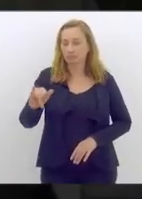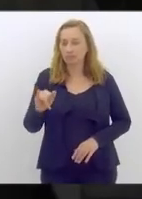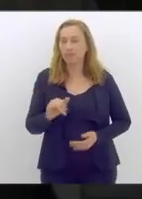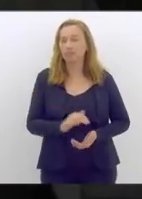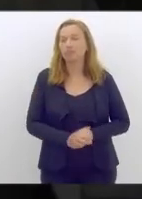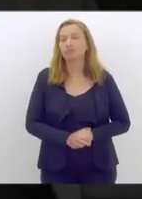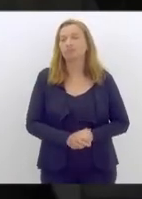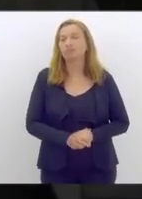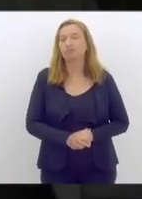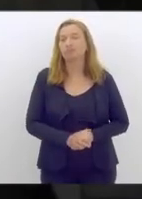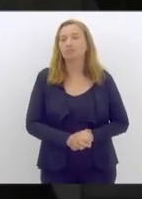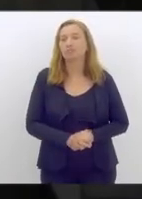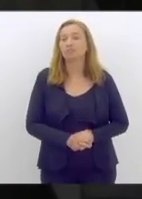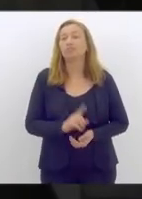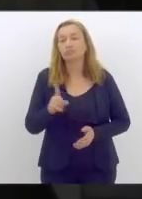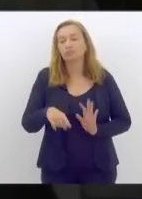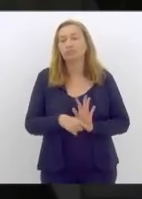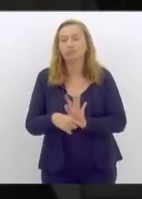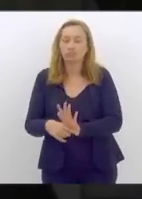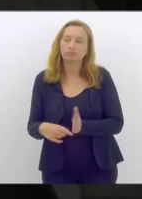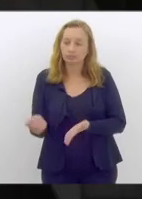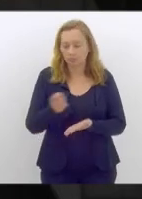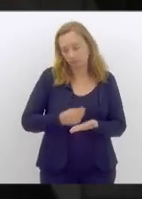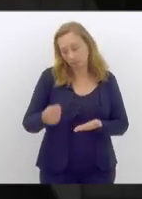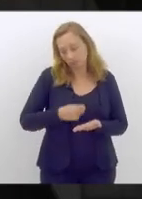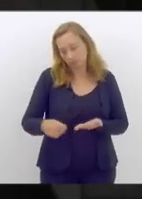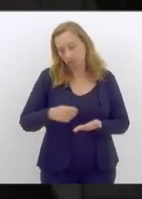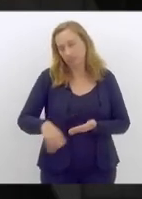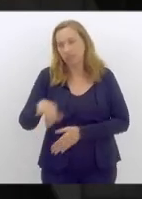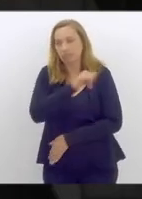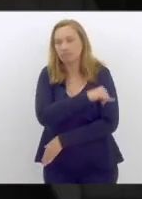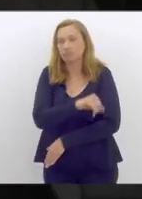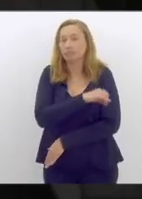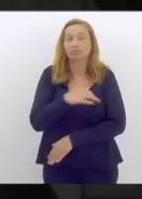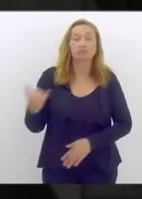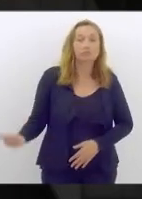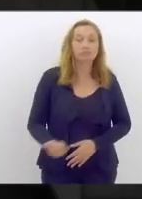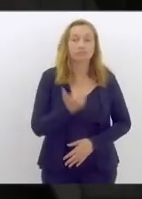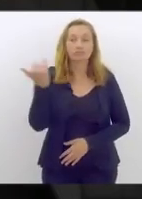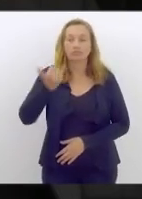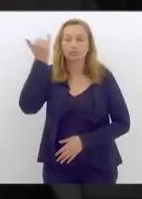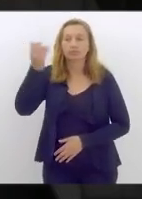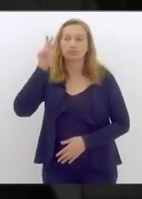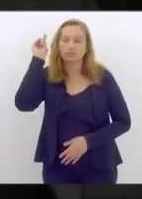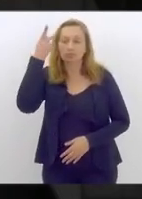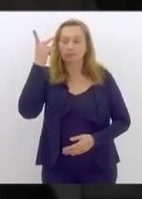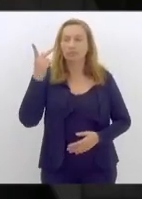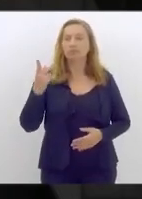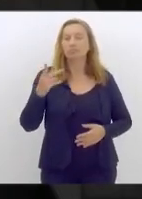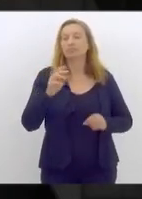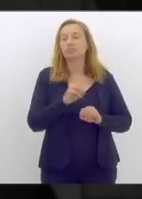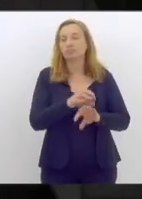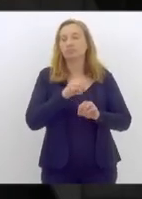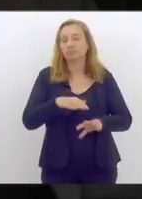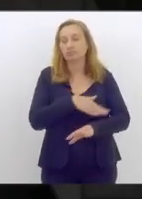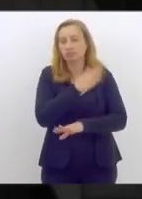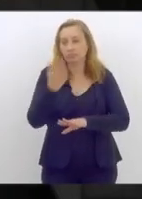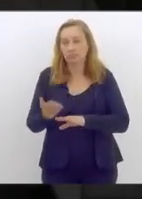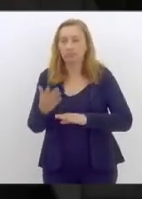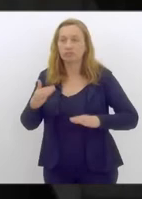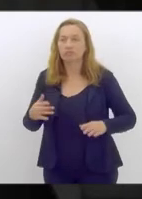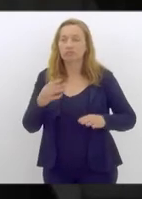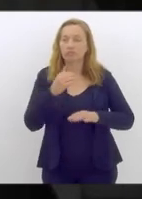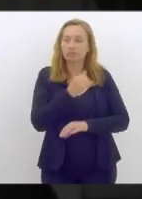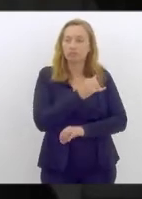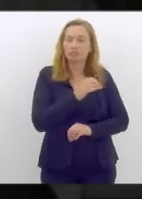efeméride Mas é porque ele ajudou a escrever no Rio de Janeiro uma das páginas mais importantes da história da educação integral do Rio de Janeiro e no Brasil então